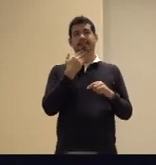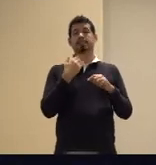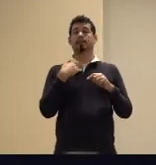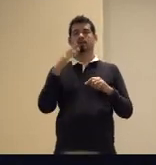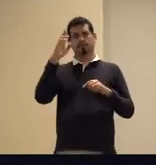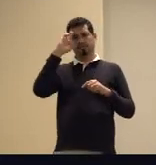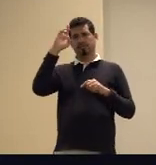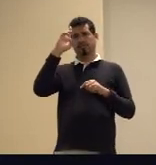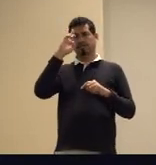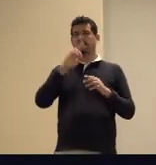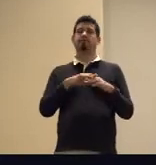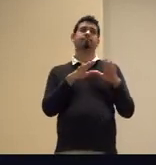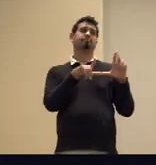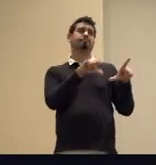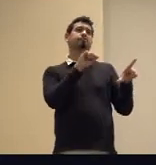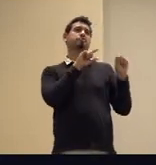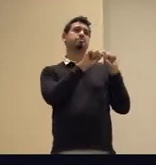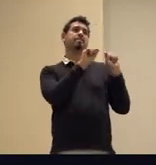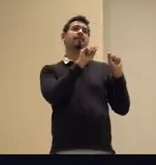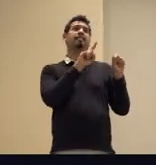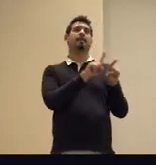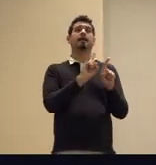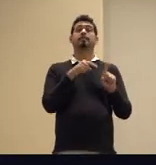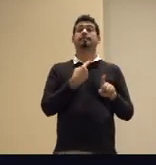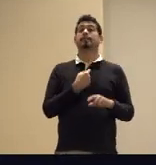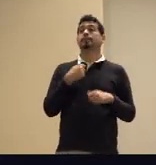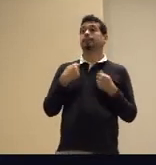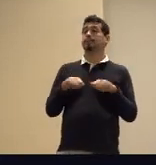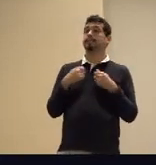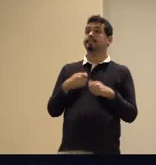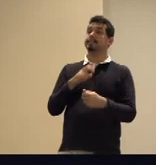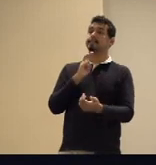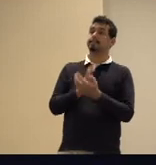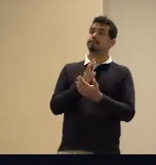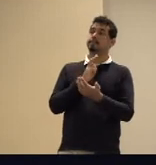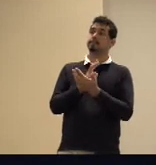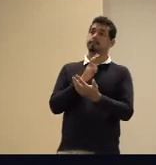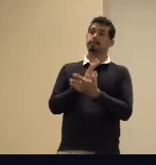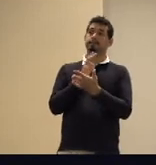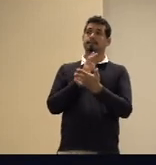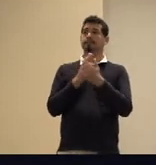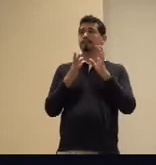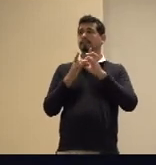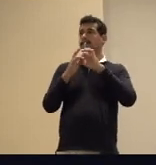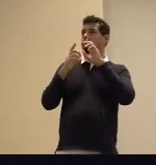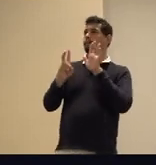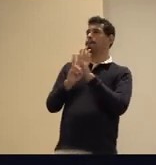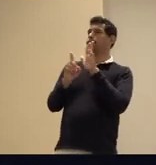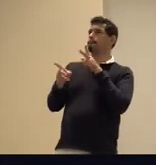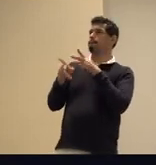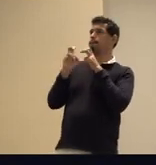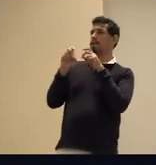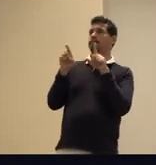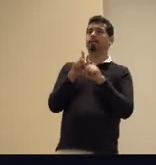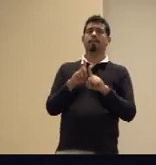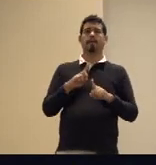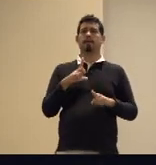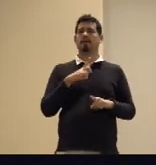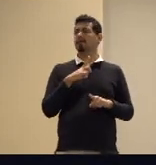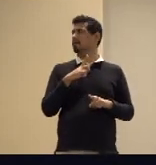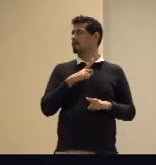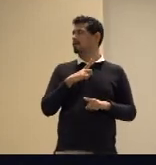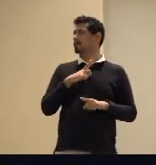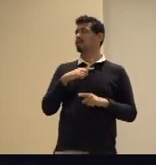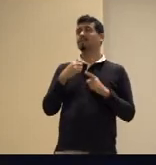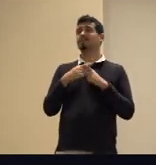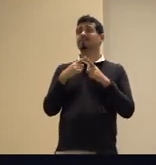chefe chutar, nós vamos ter que sempre manter e identificar. Eu sou obrigada, eu vou ter